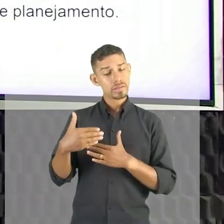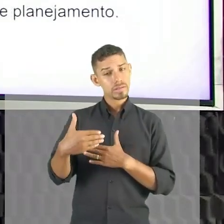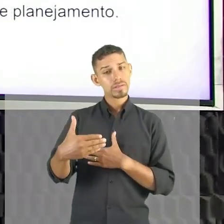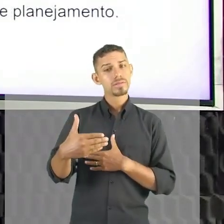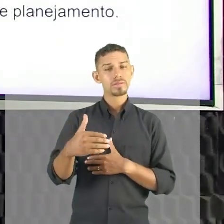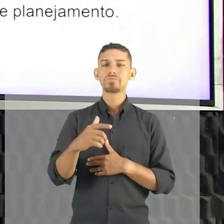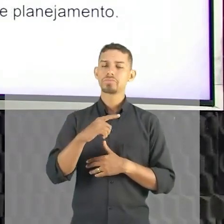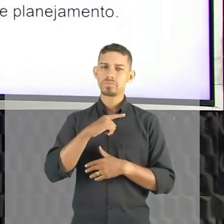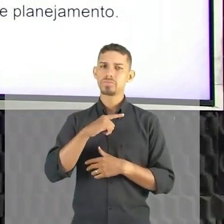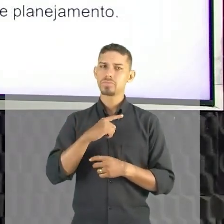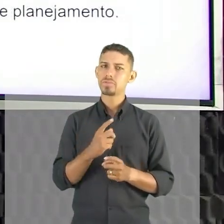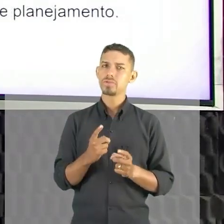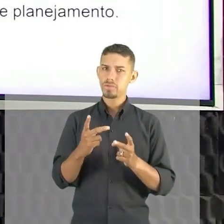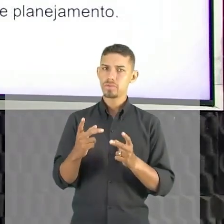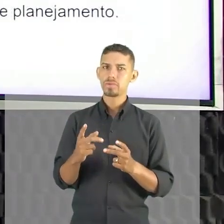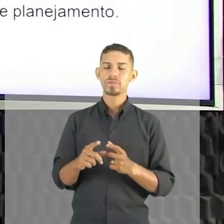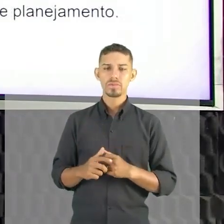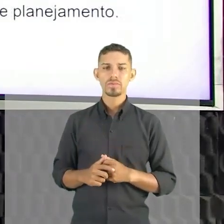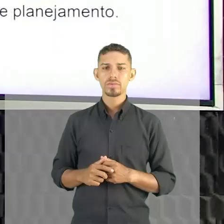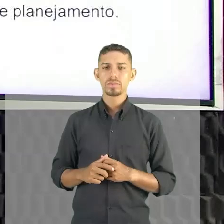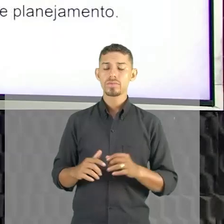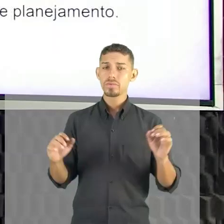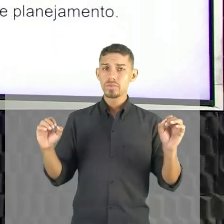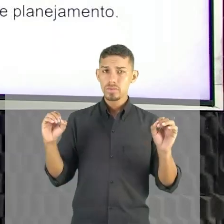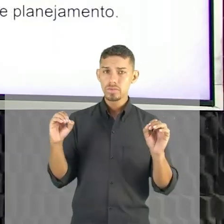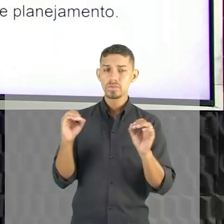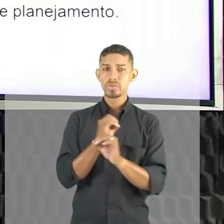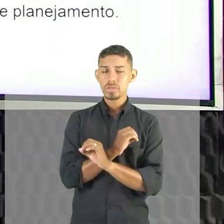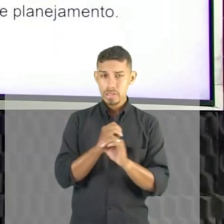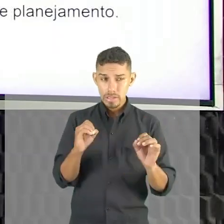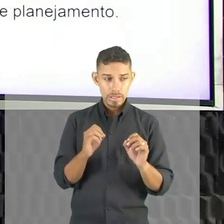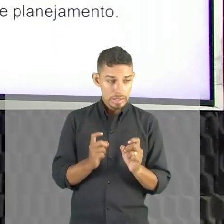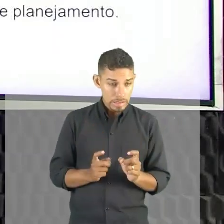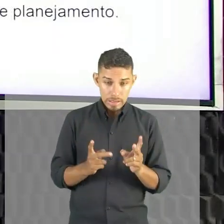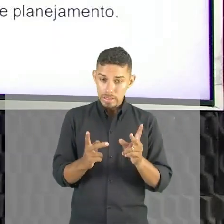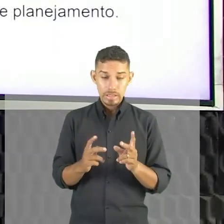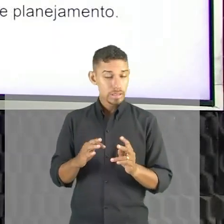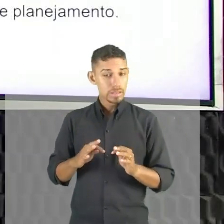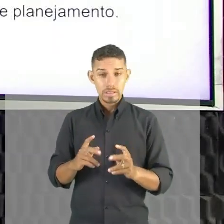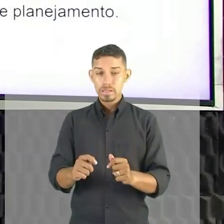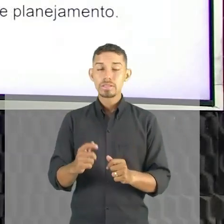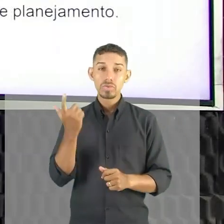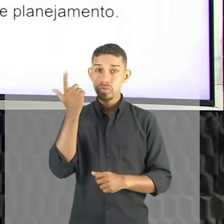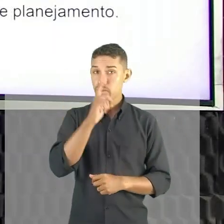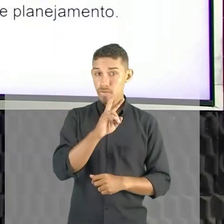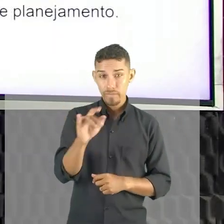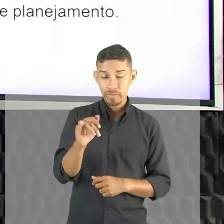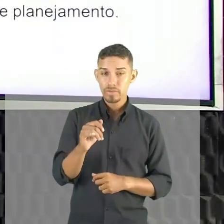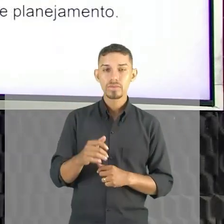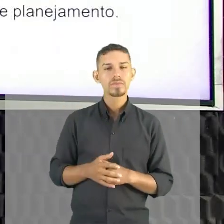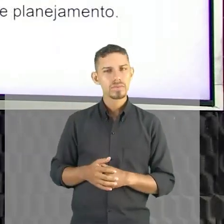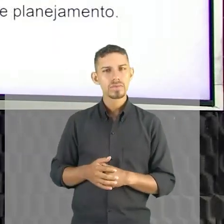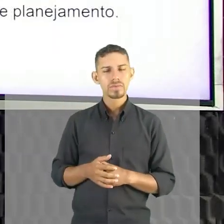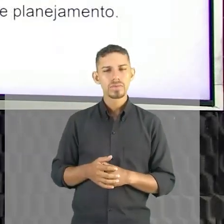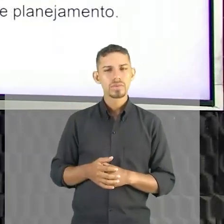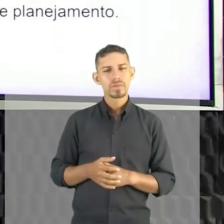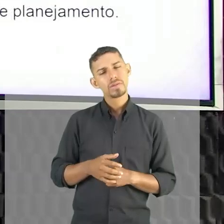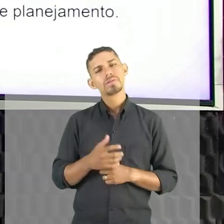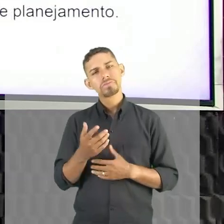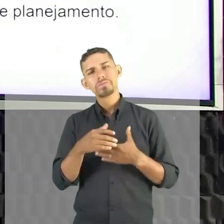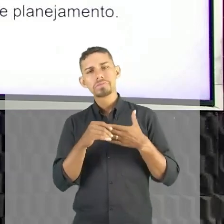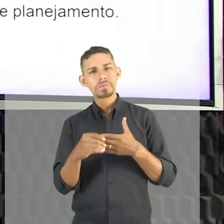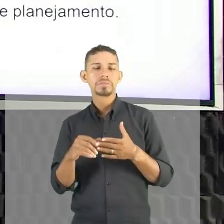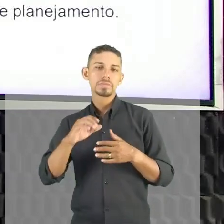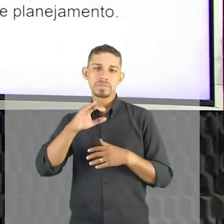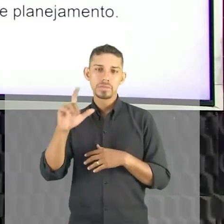que eu possa também vender. Ou seja, zerar os estoques, né? Zerar aquilo que vai acumular, que é uma produção acumulada, e que isso